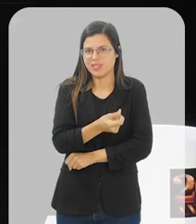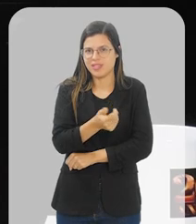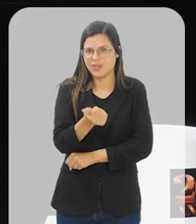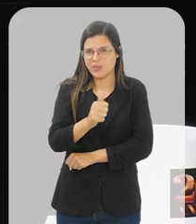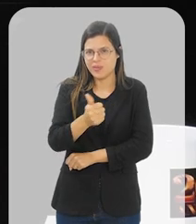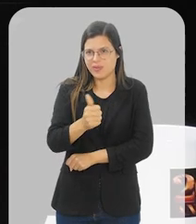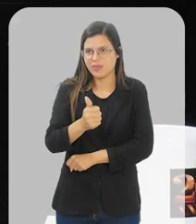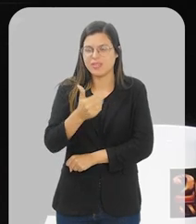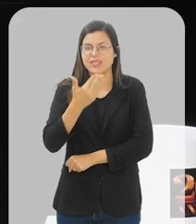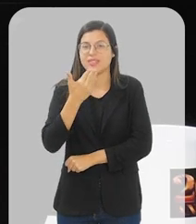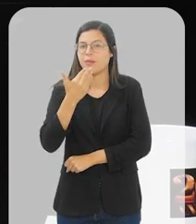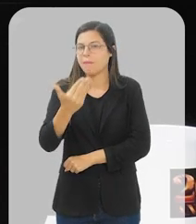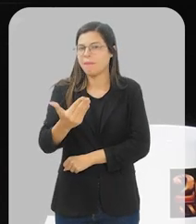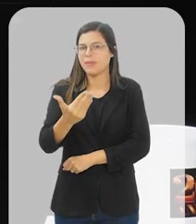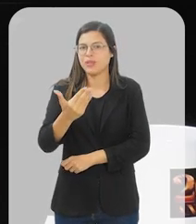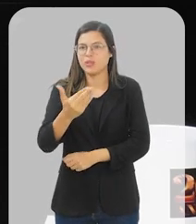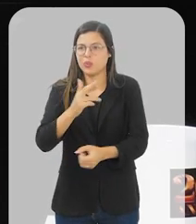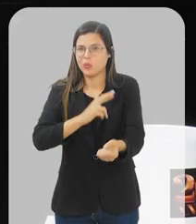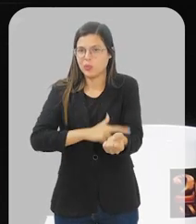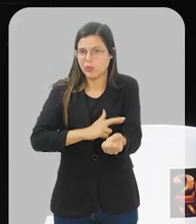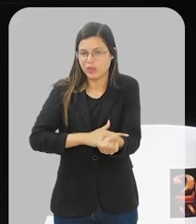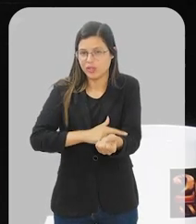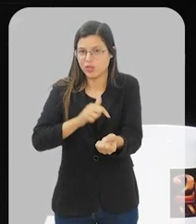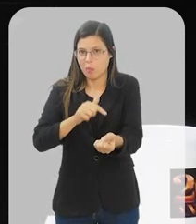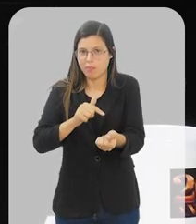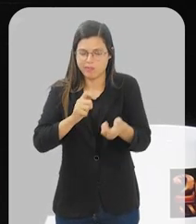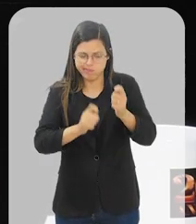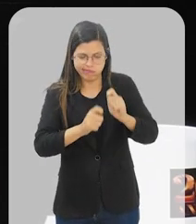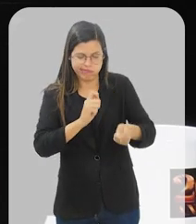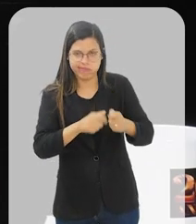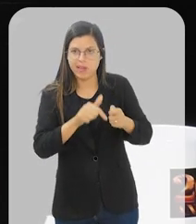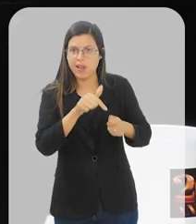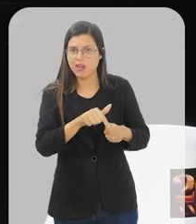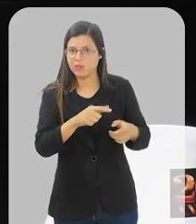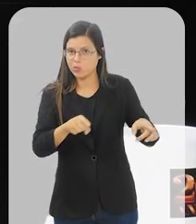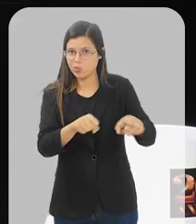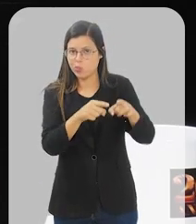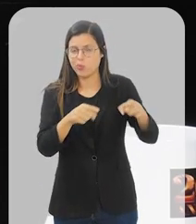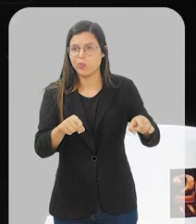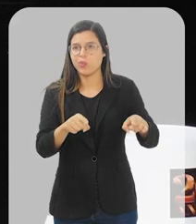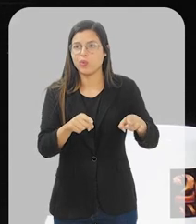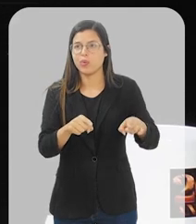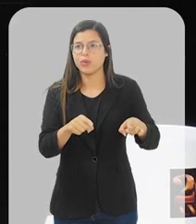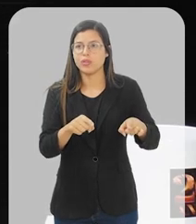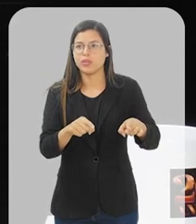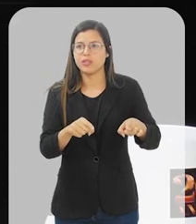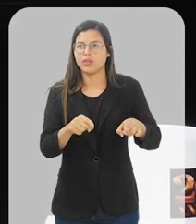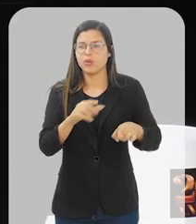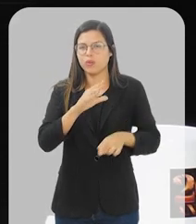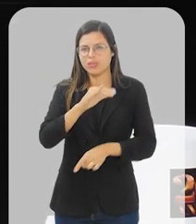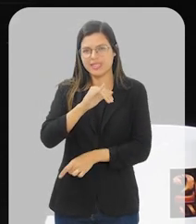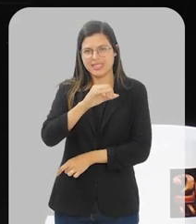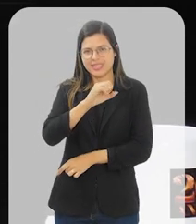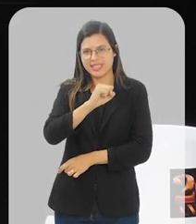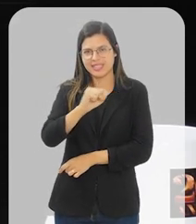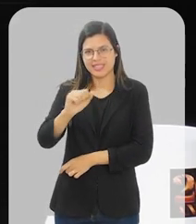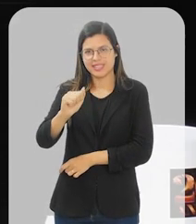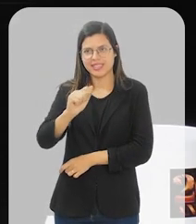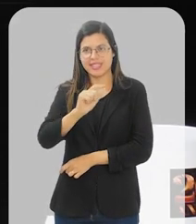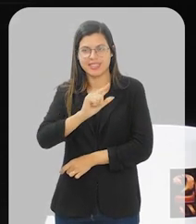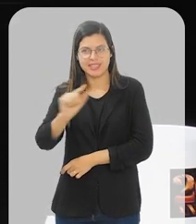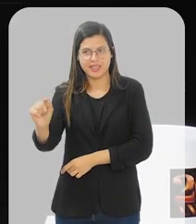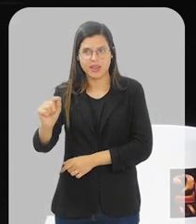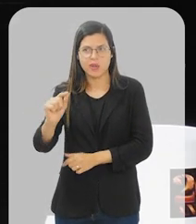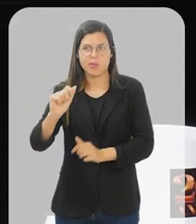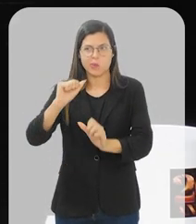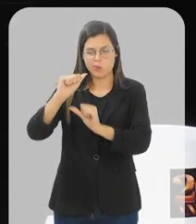E foi um pedido, na verdade, dos ritmistas. Ah, tá. Foi um pedido dos ritmistas. O Cissa saiu.